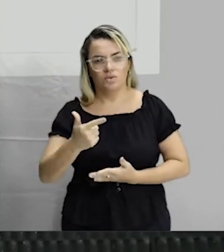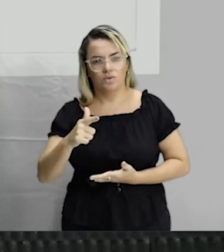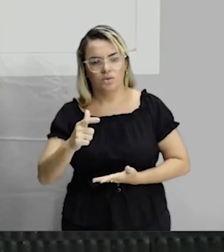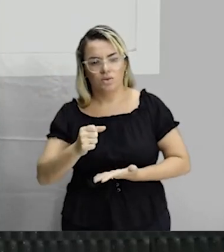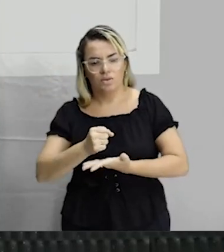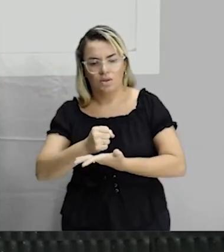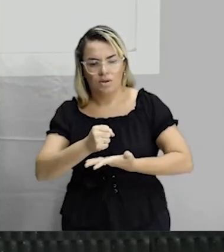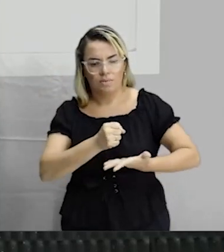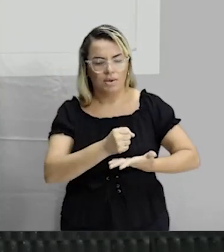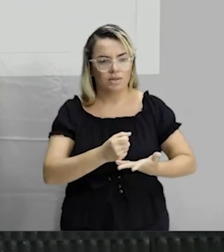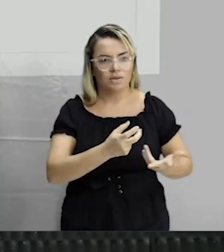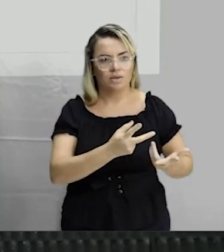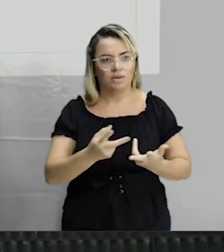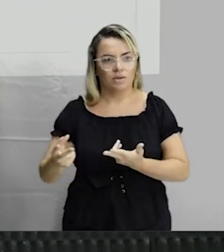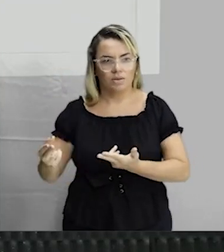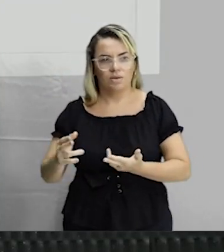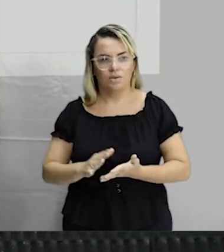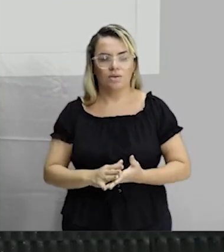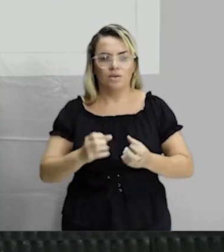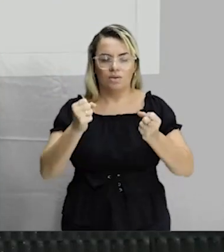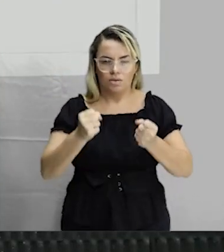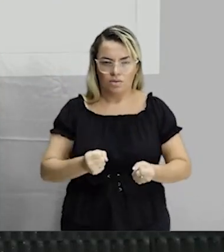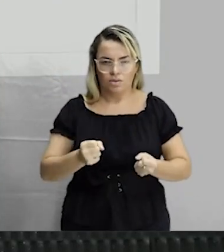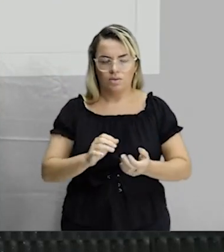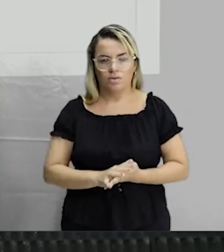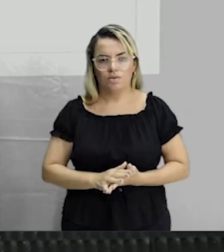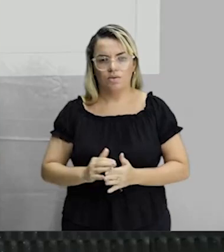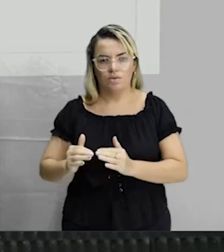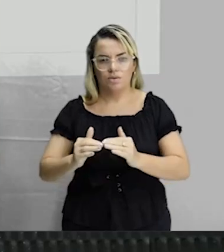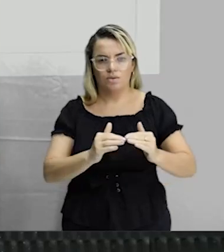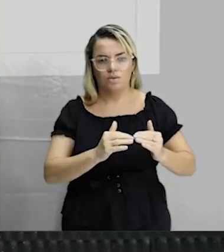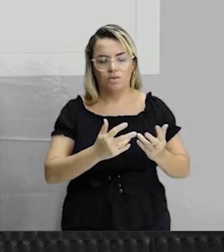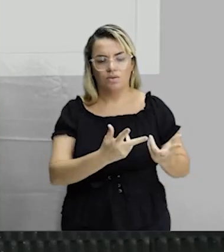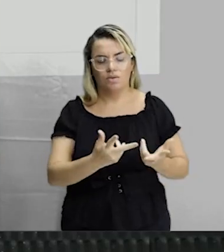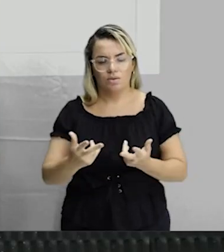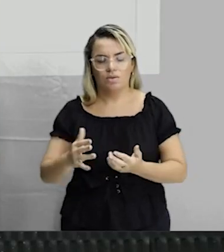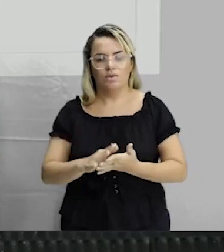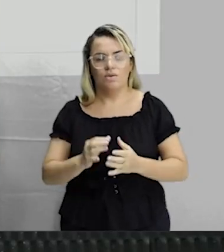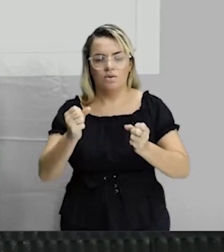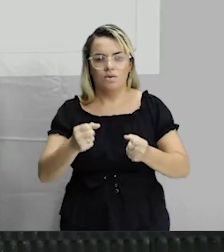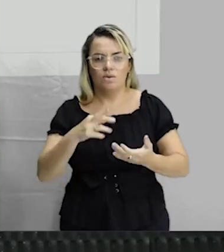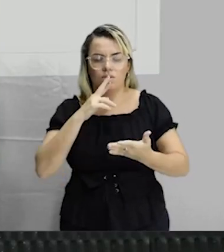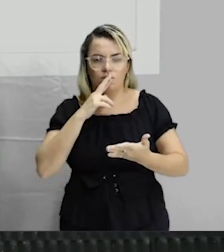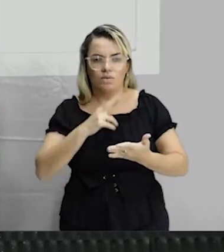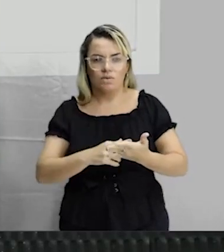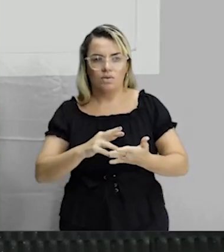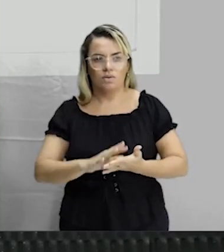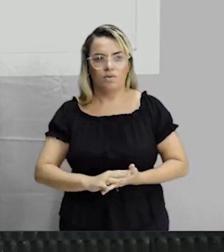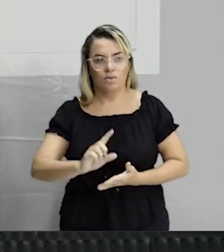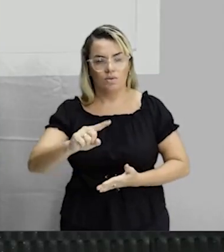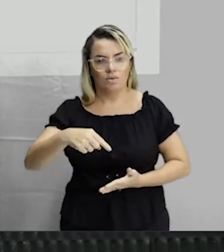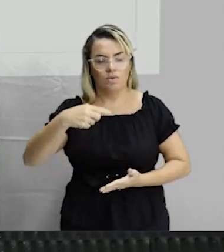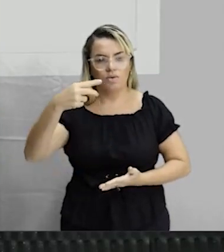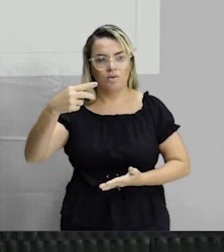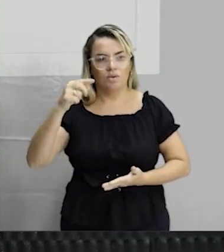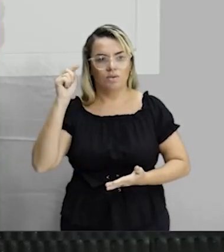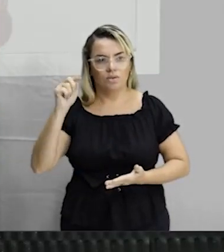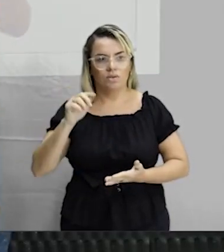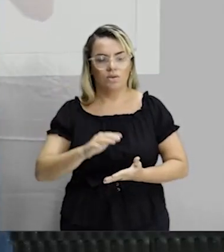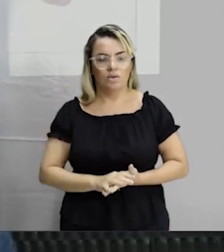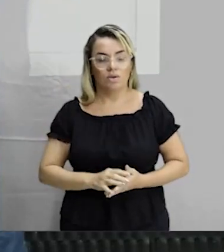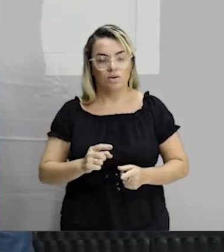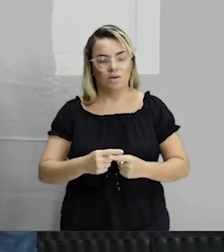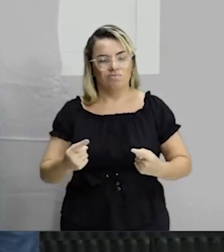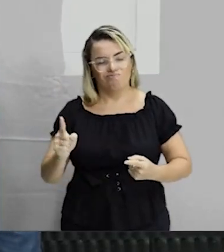bases iguais, tá? Se eu pudesse deixar as bases iguais, eu poderia resolver apenas por potenciação. Mas não é o caso.